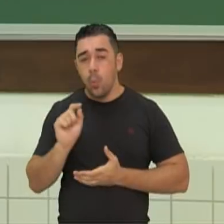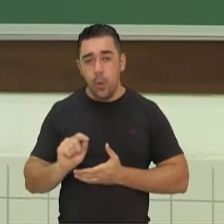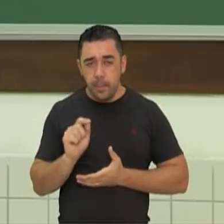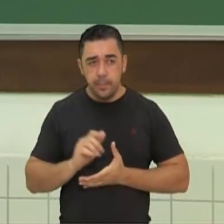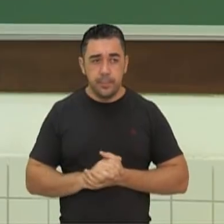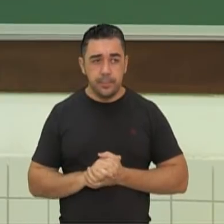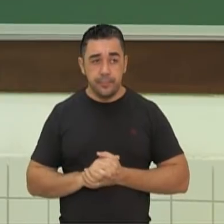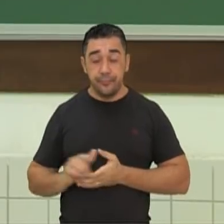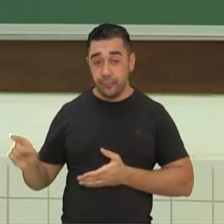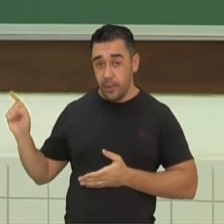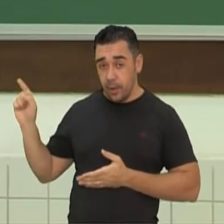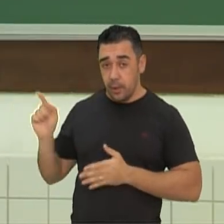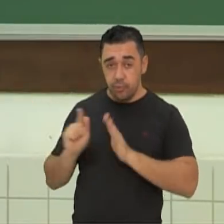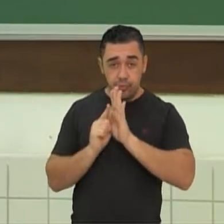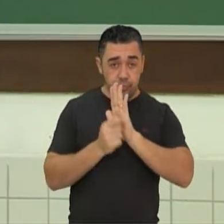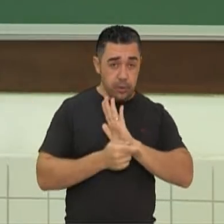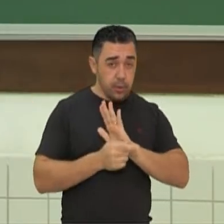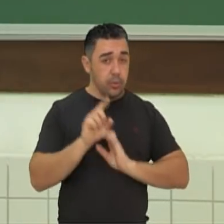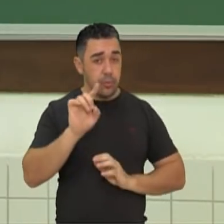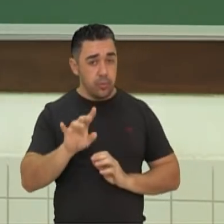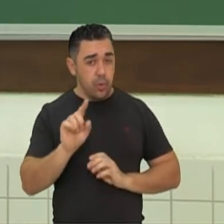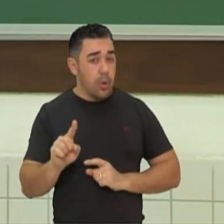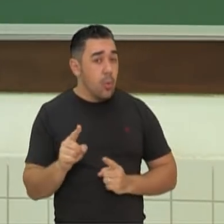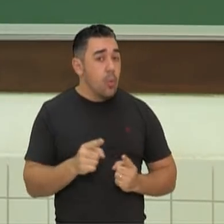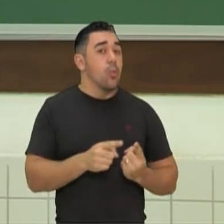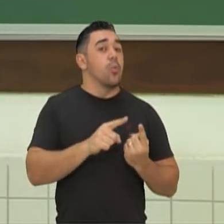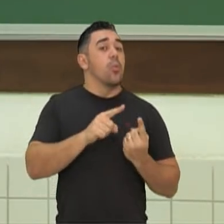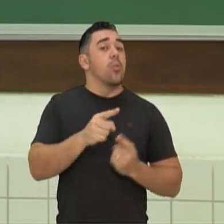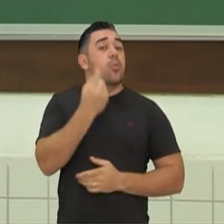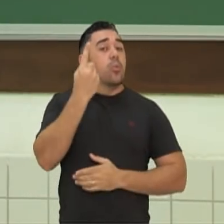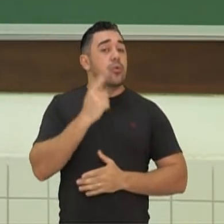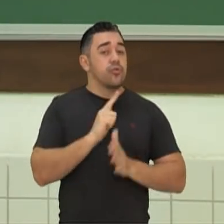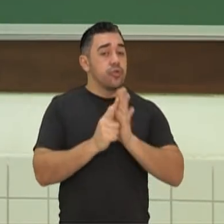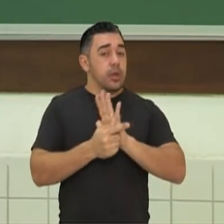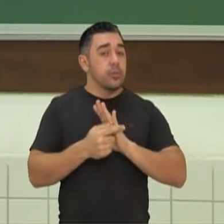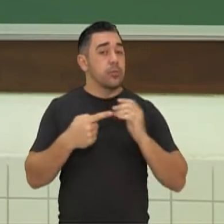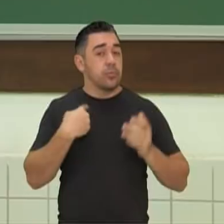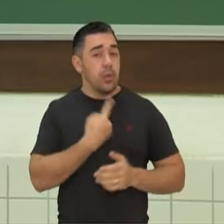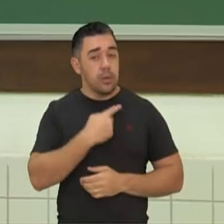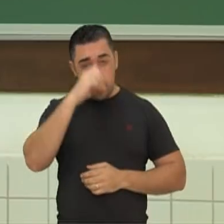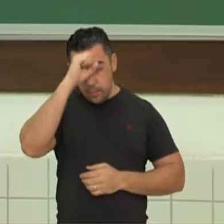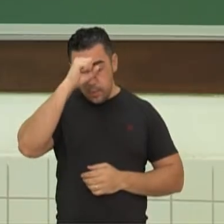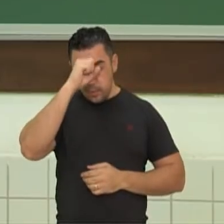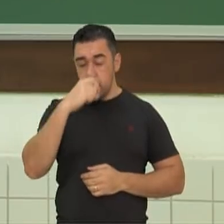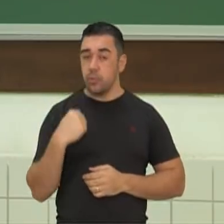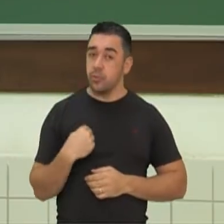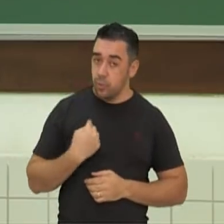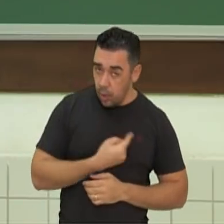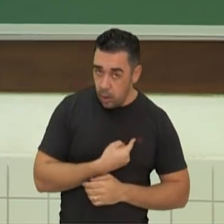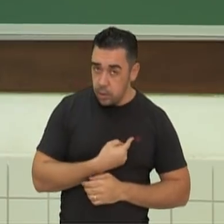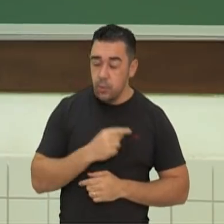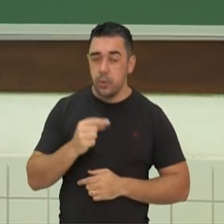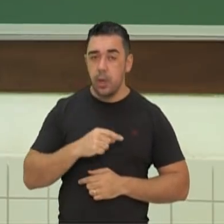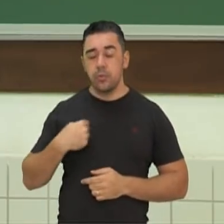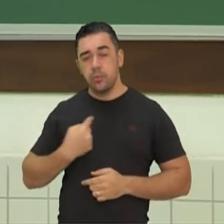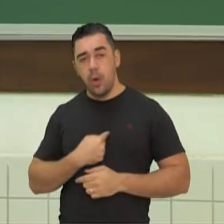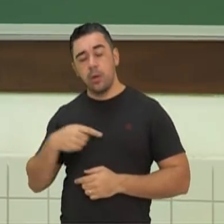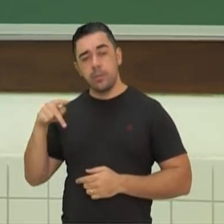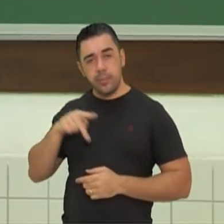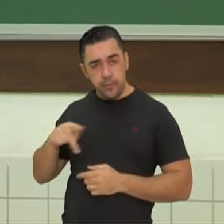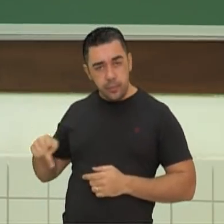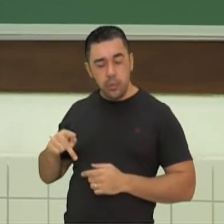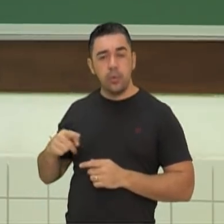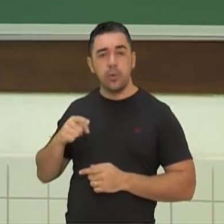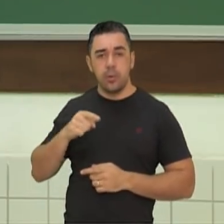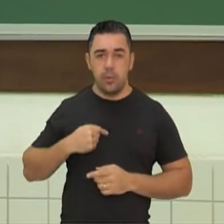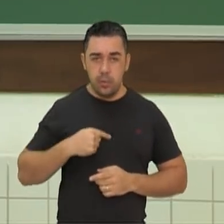que este gênero é apenas um dos gêneros que nós temos que trabalhar. Quando eu digo nós professores, nós